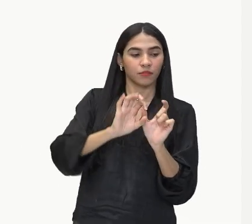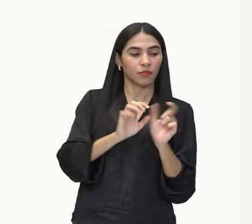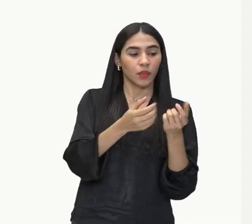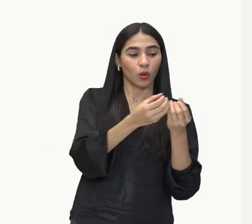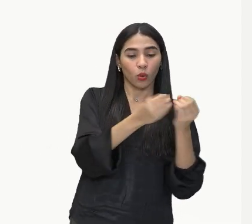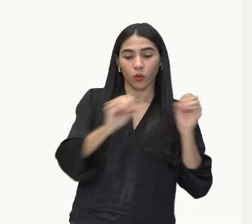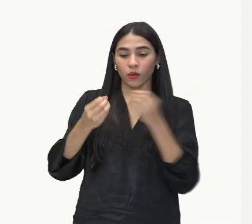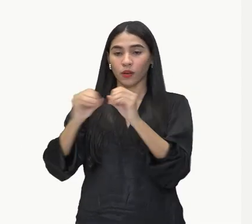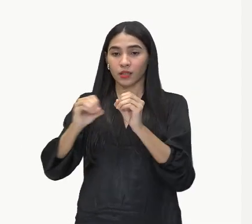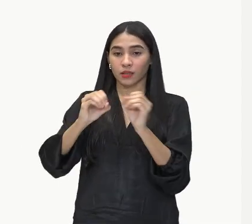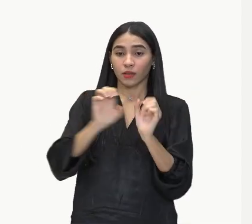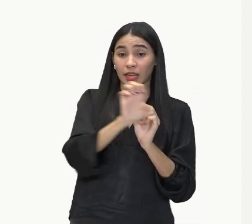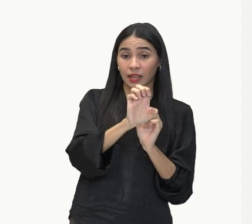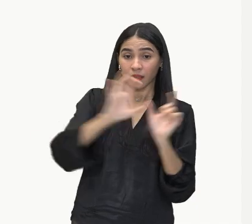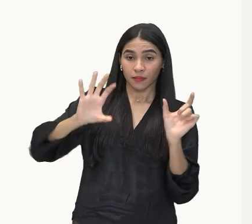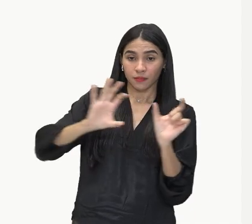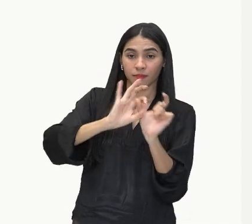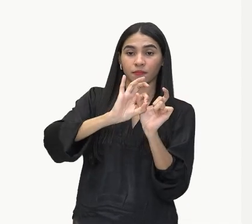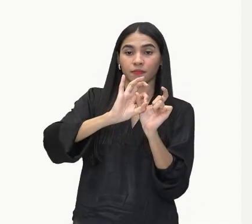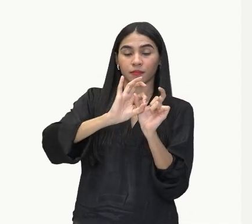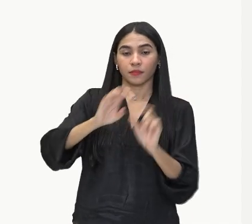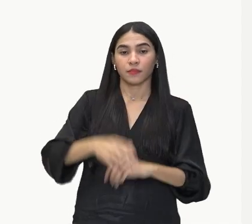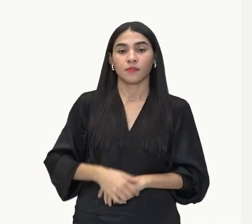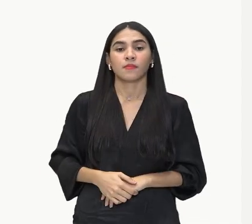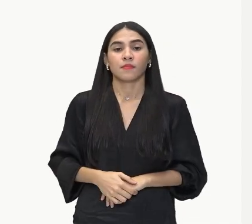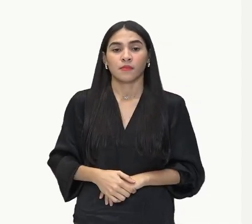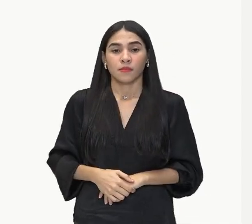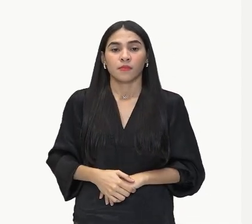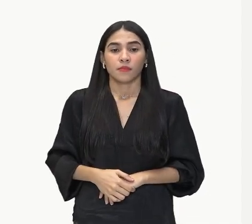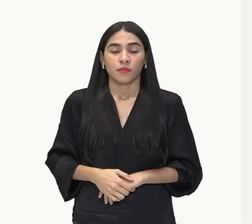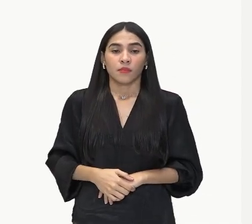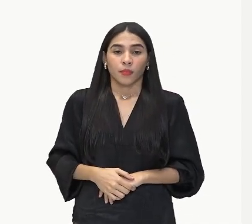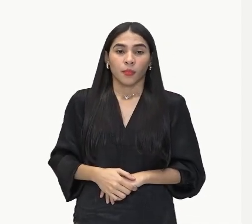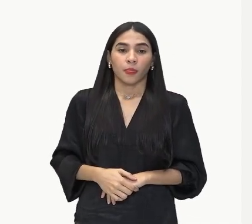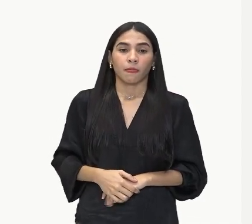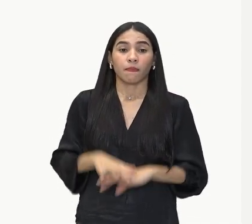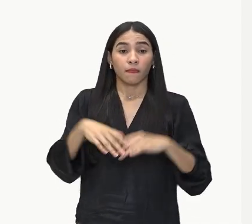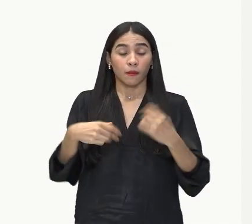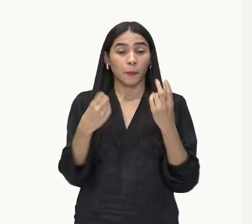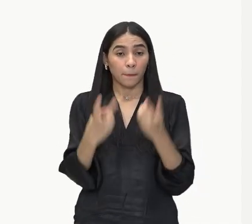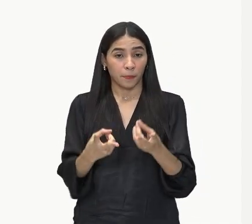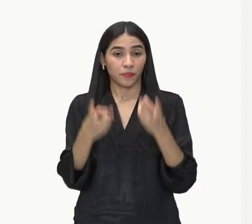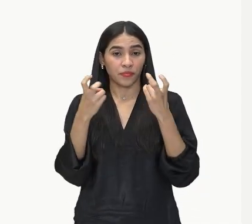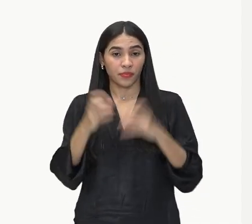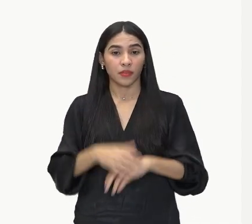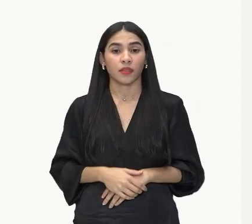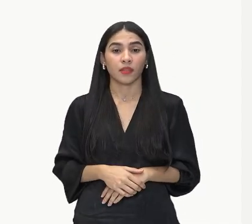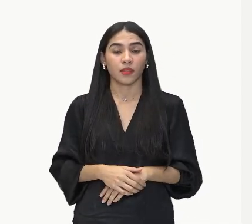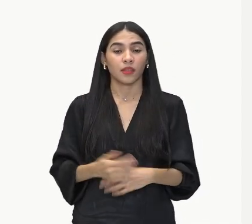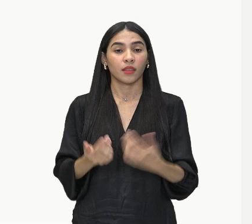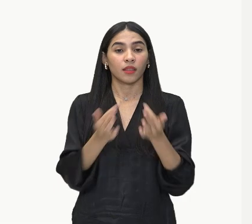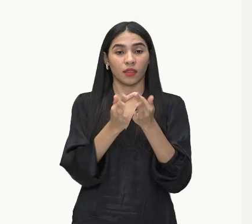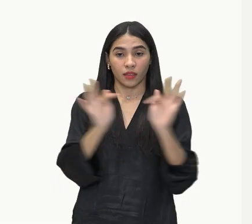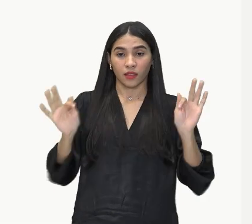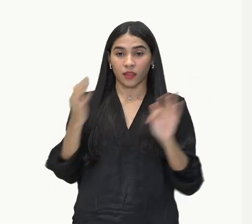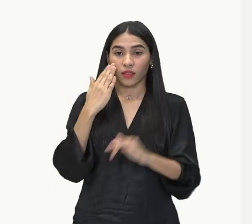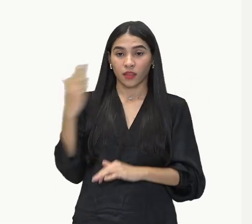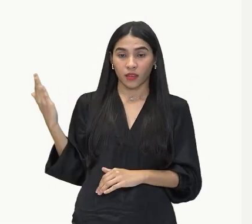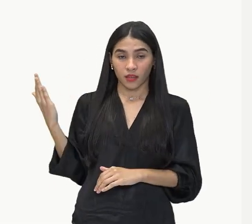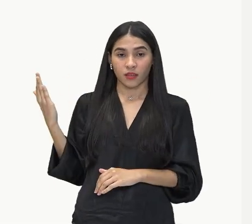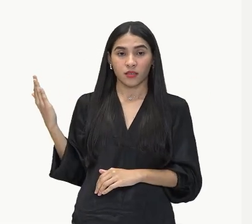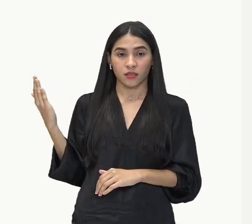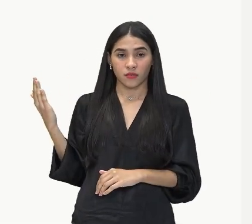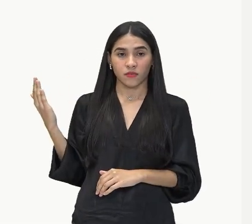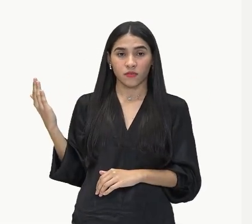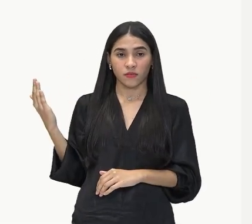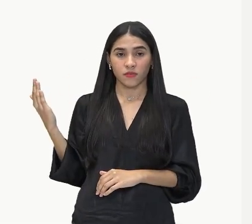2 orações. Ok, gente? Agora, percebam que esse enunciado aqui, destacado